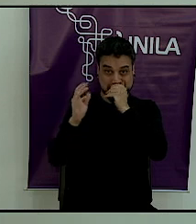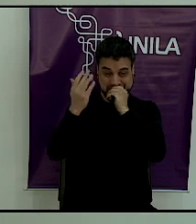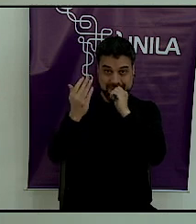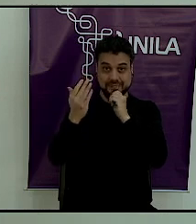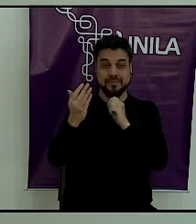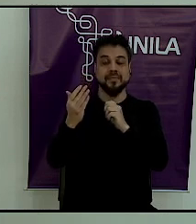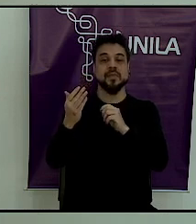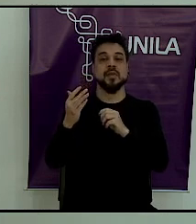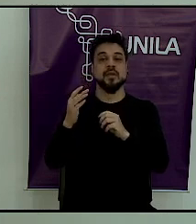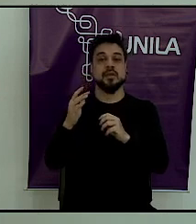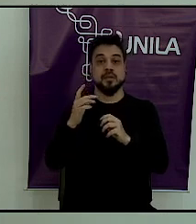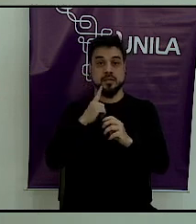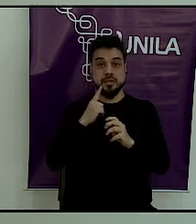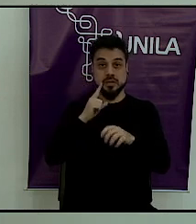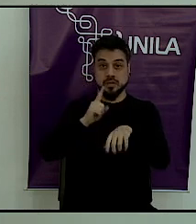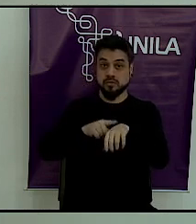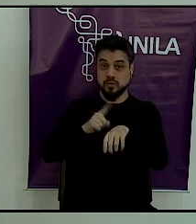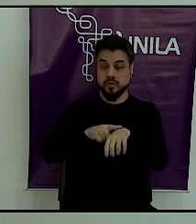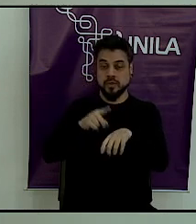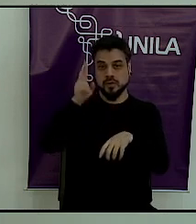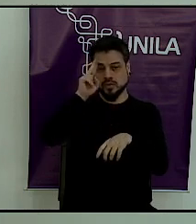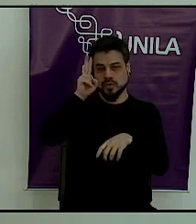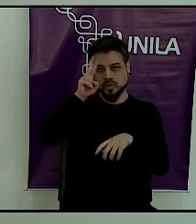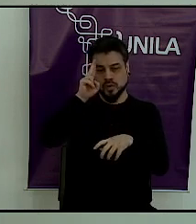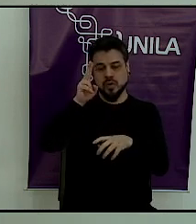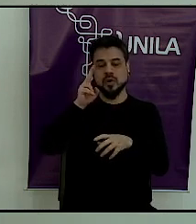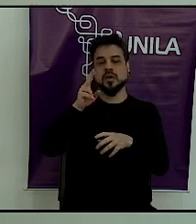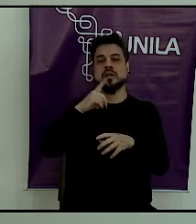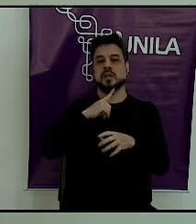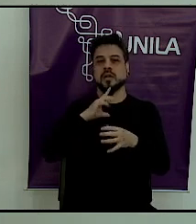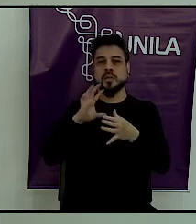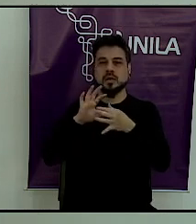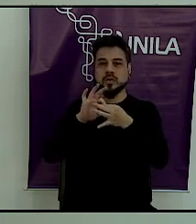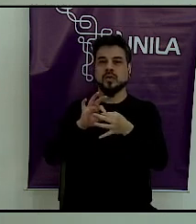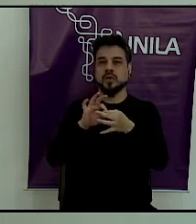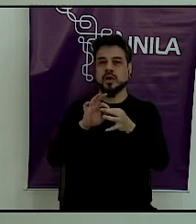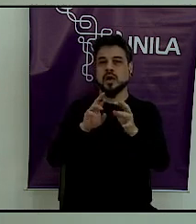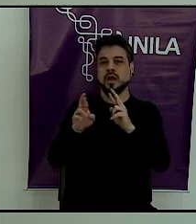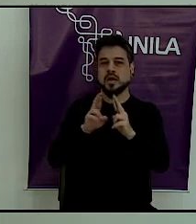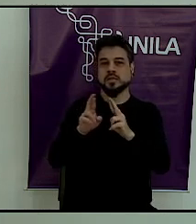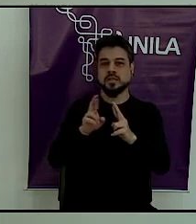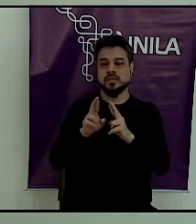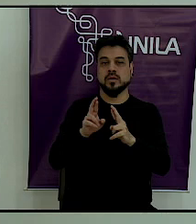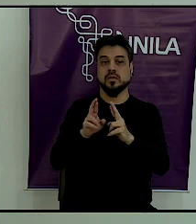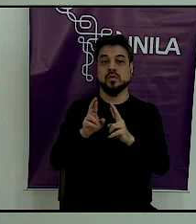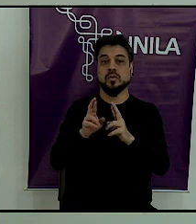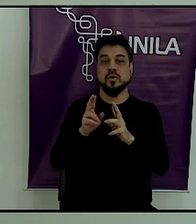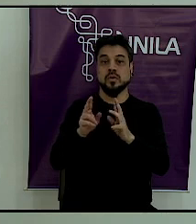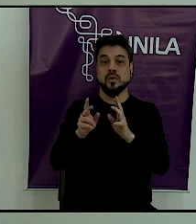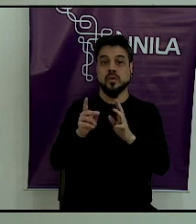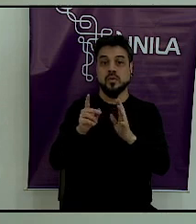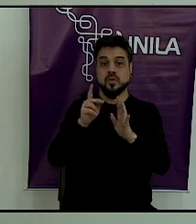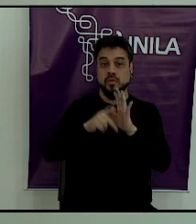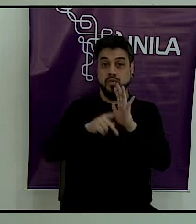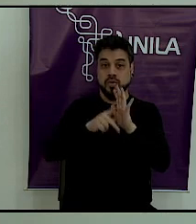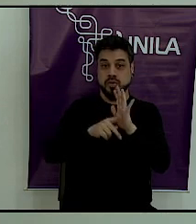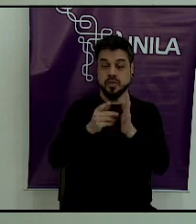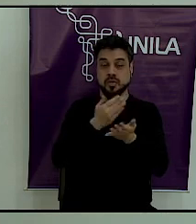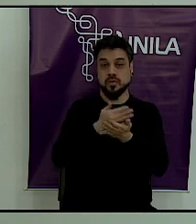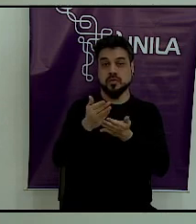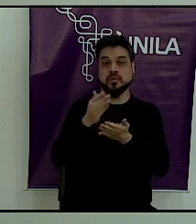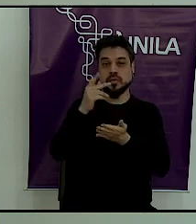fenômeno histórico guarda uma profunda relação com o projeto original da